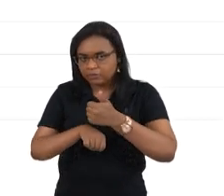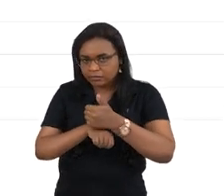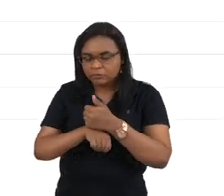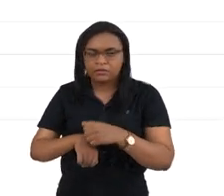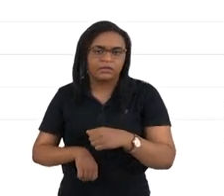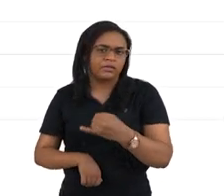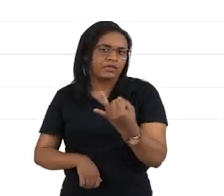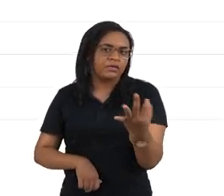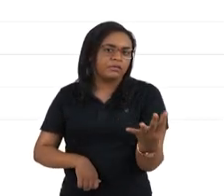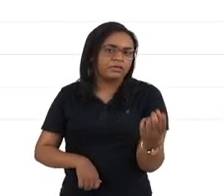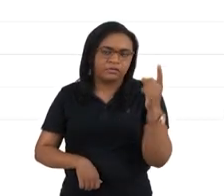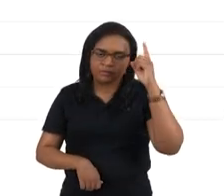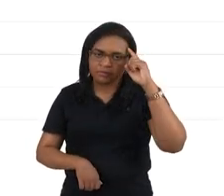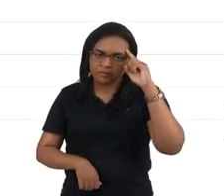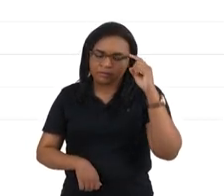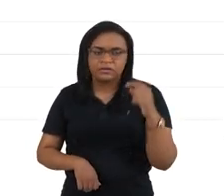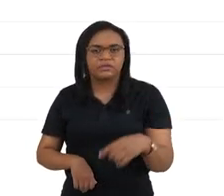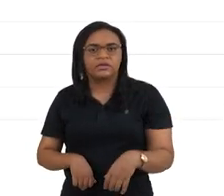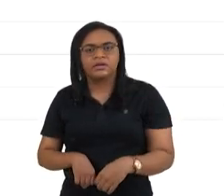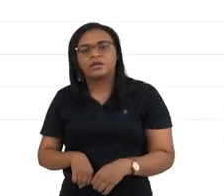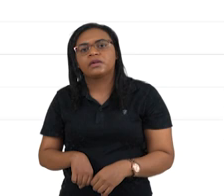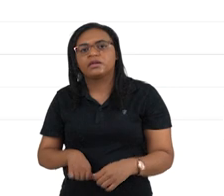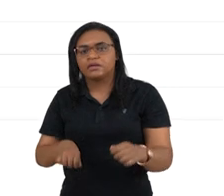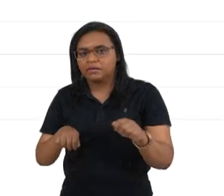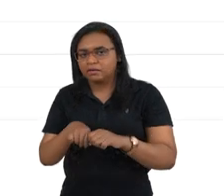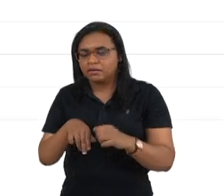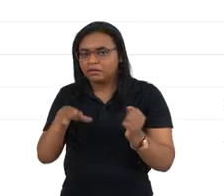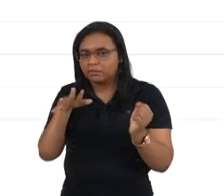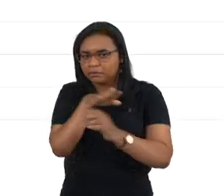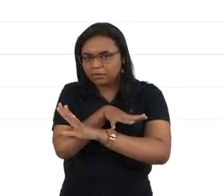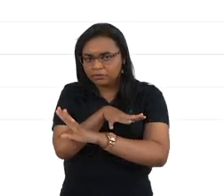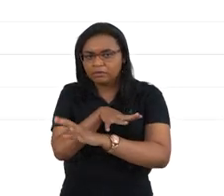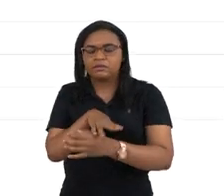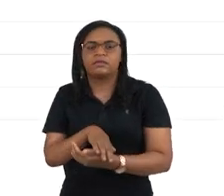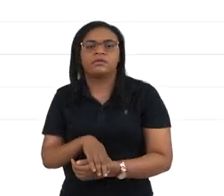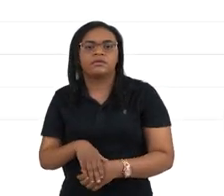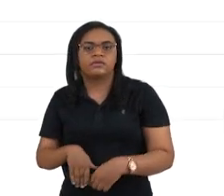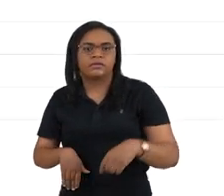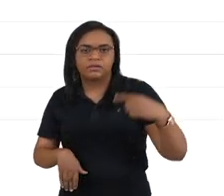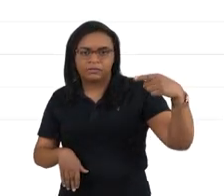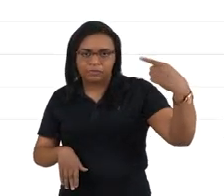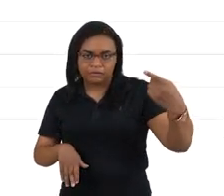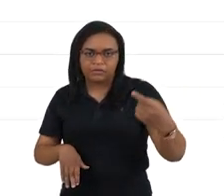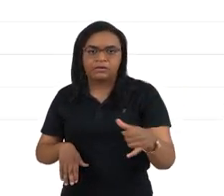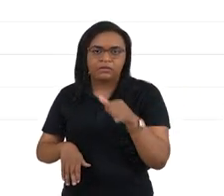quantos dias ela estaria pronta? Então, ó, percebam, aqui nós temos uma outra tabela.